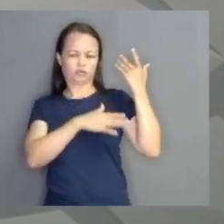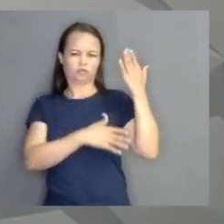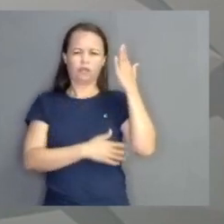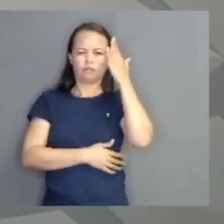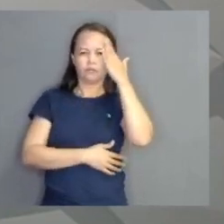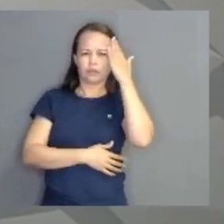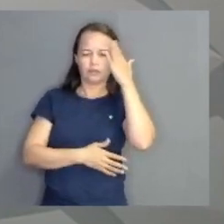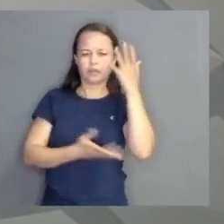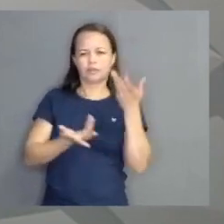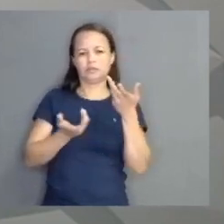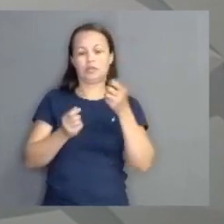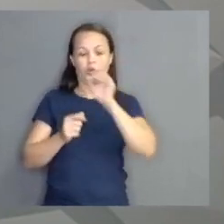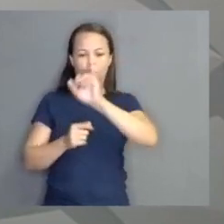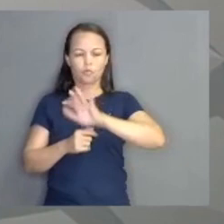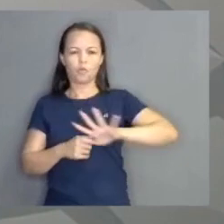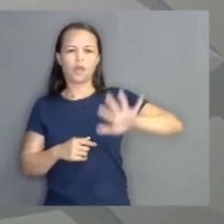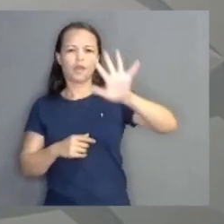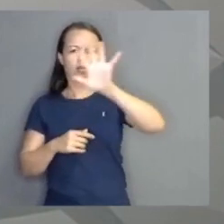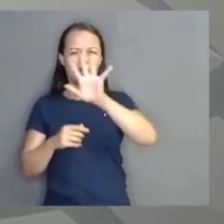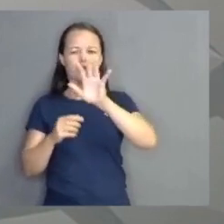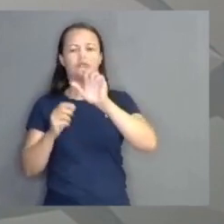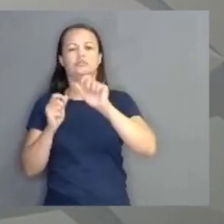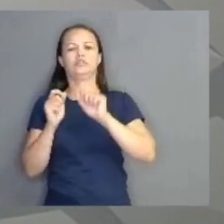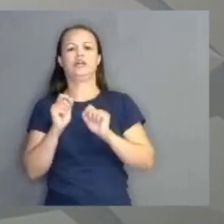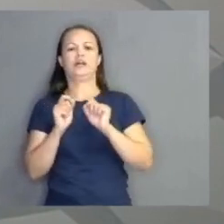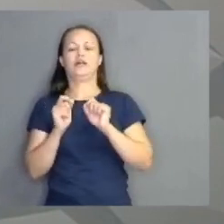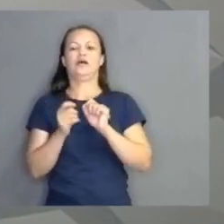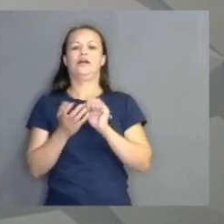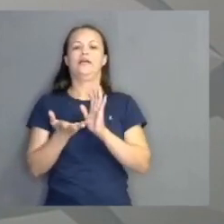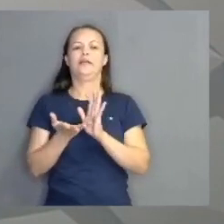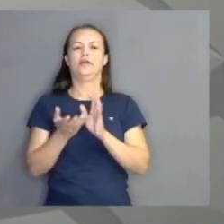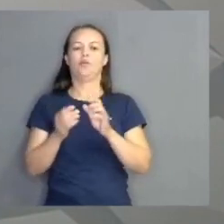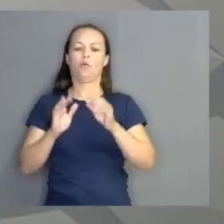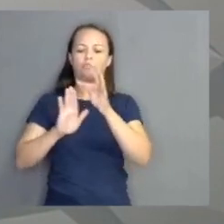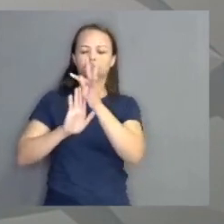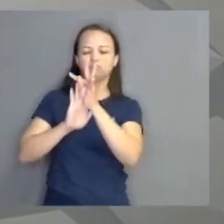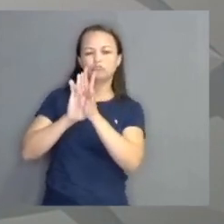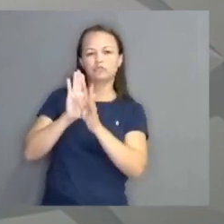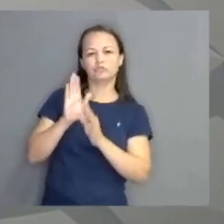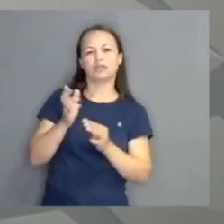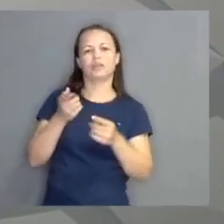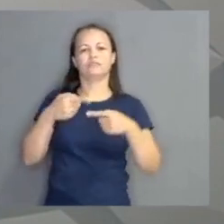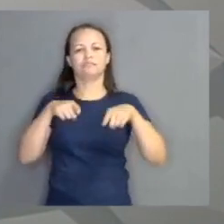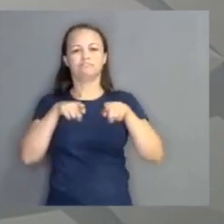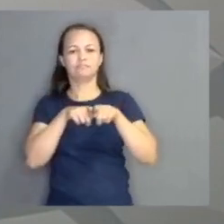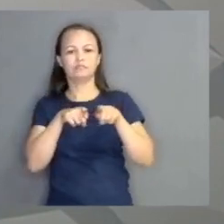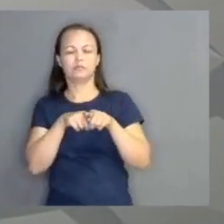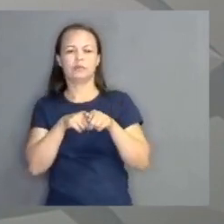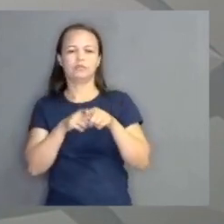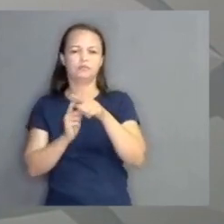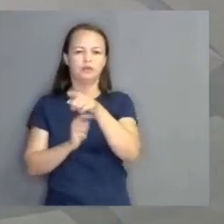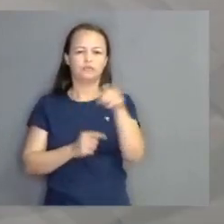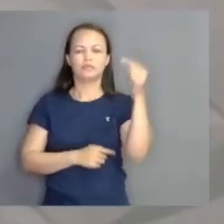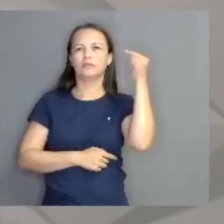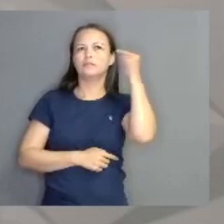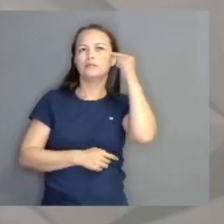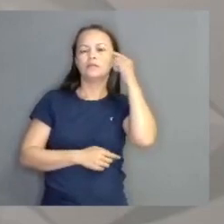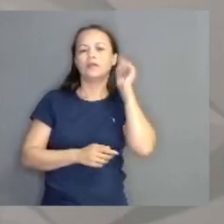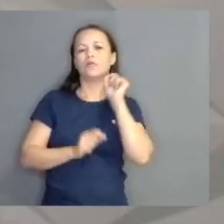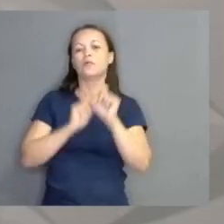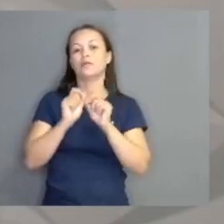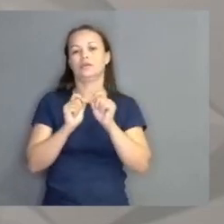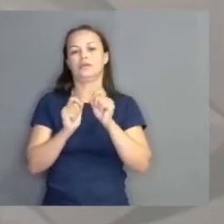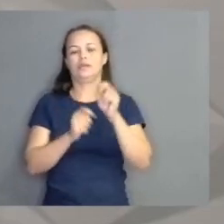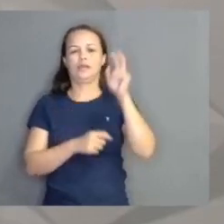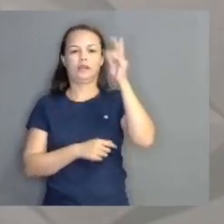acordo com as imagens encontradas, com os textos, né? Para você ter uma ideia, o historiador, ele